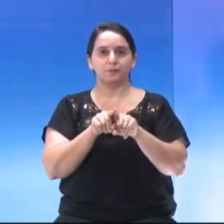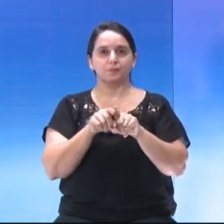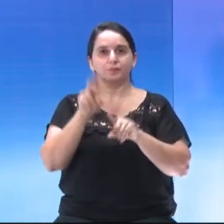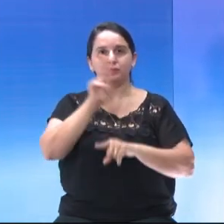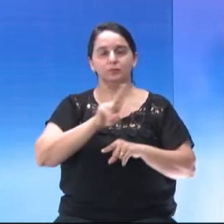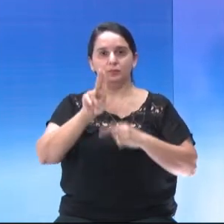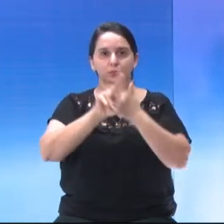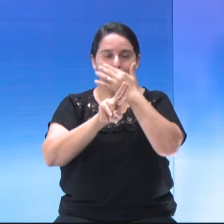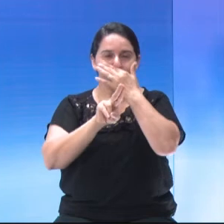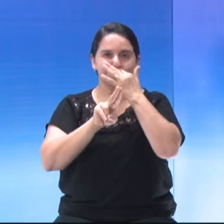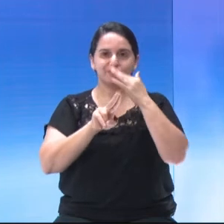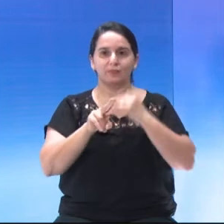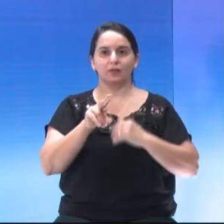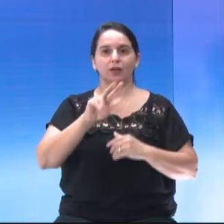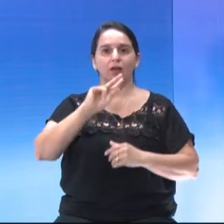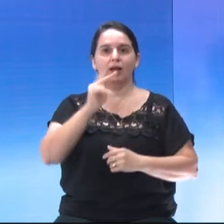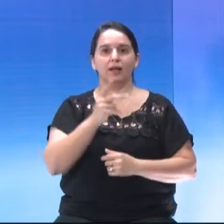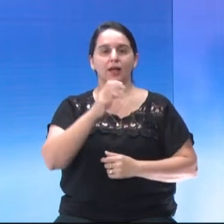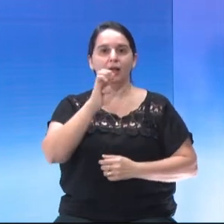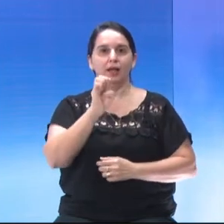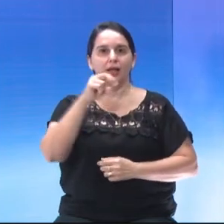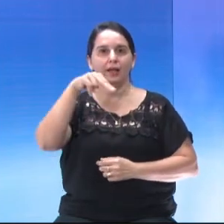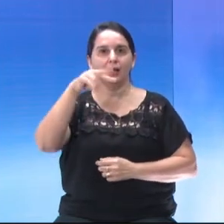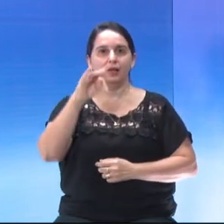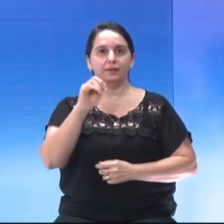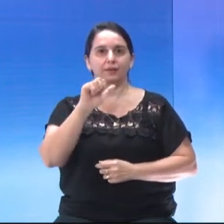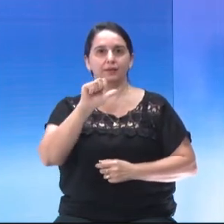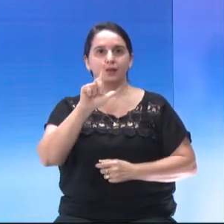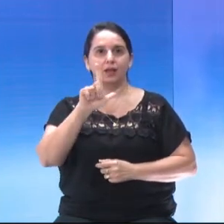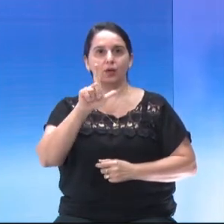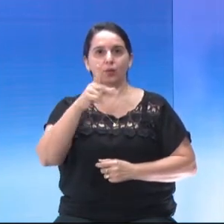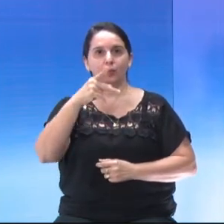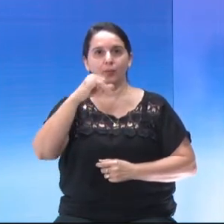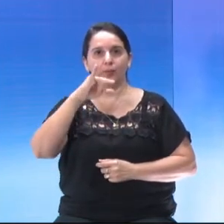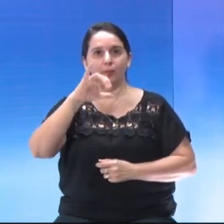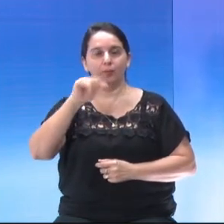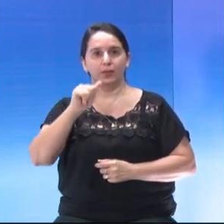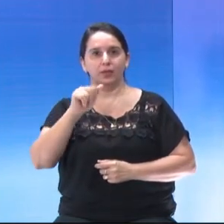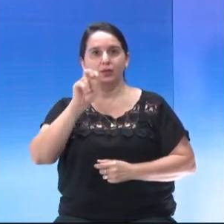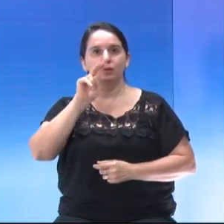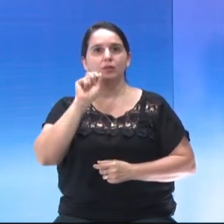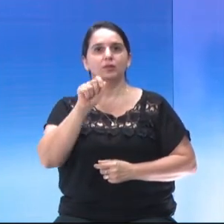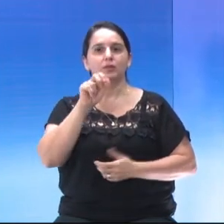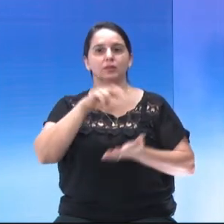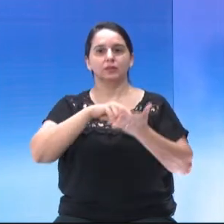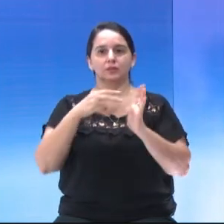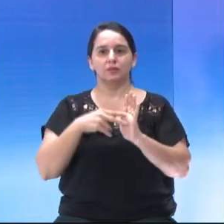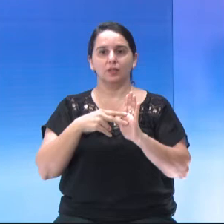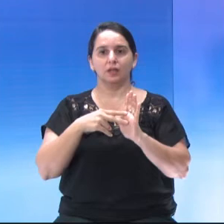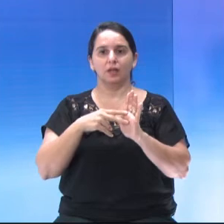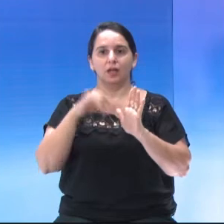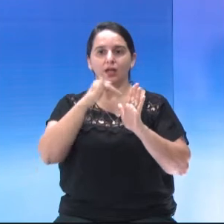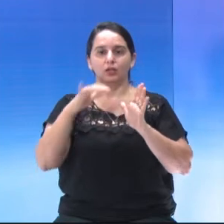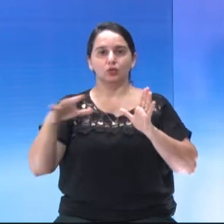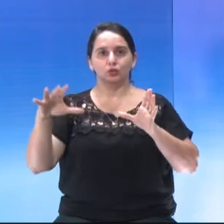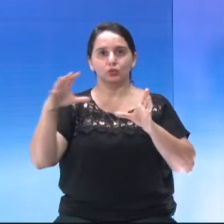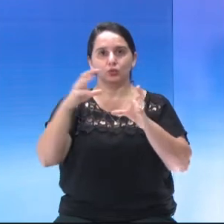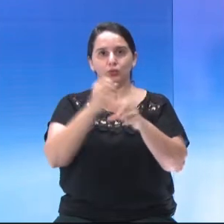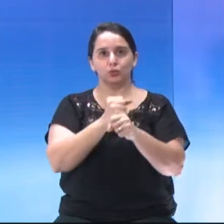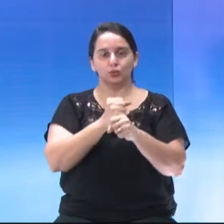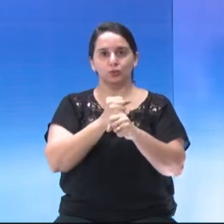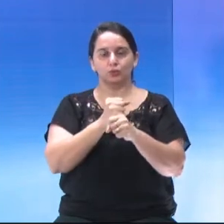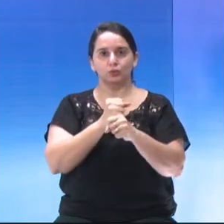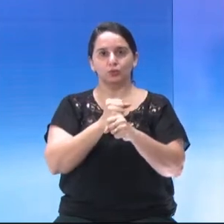entalpia, que é representado pela letra H. A entalpia nada mais é do que a energia total armazenada